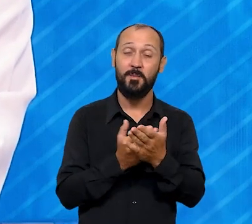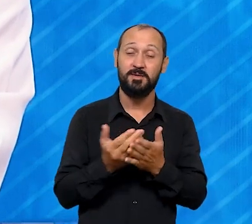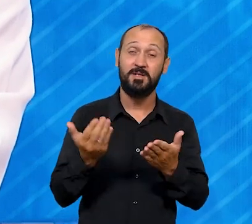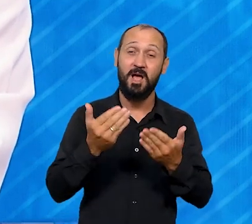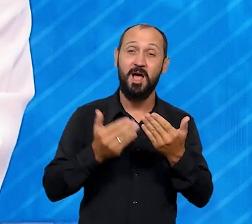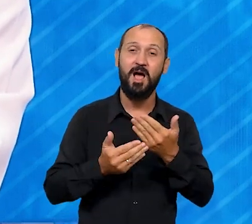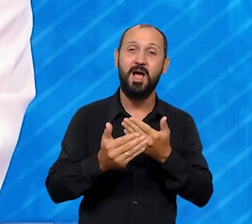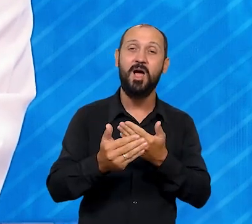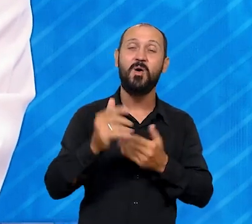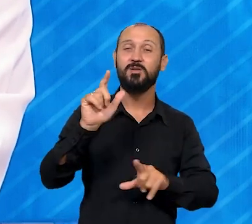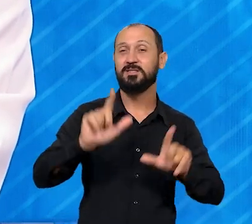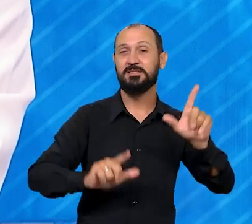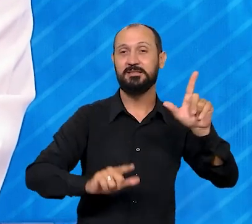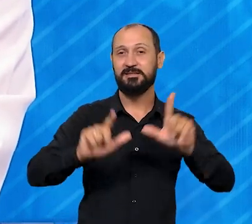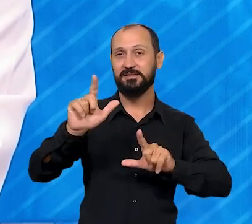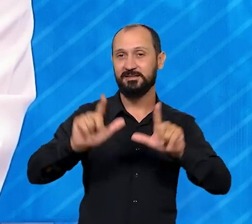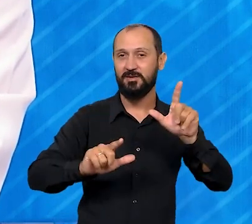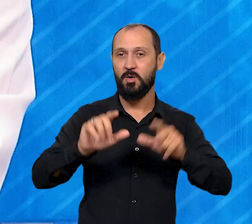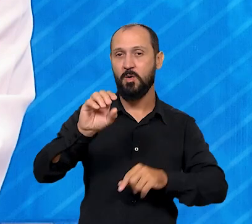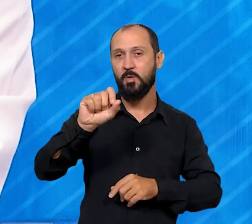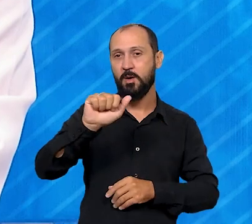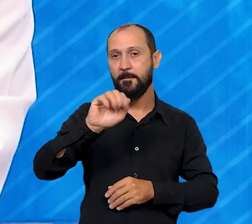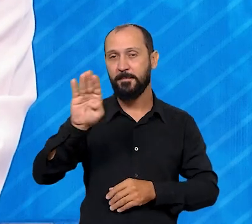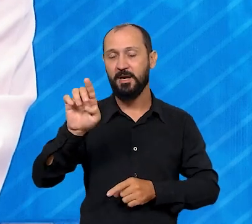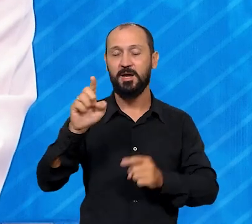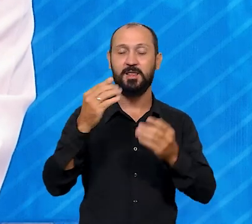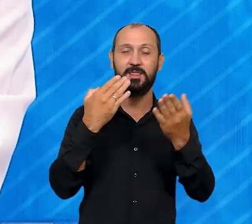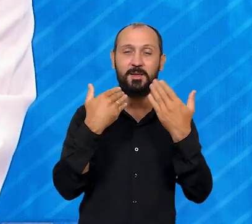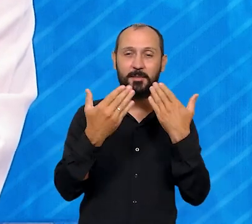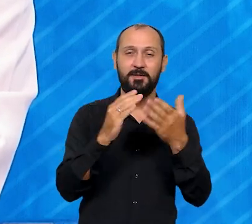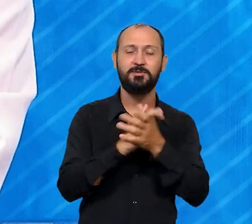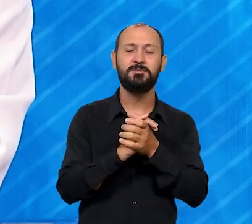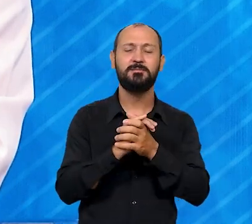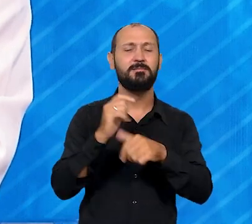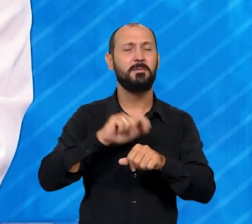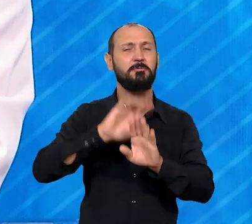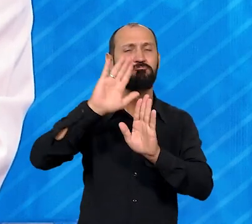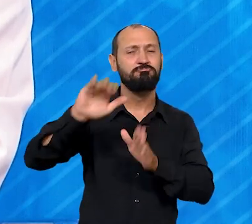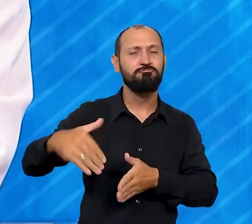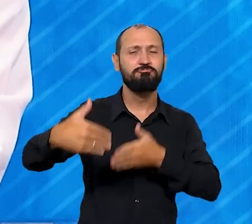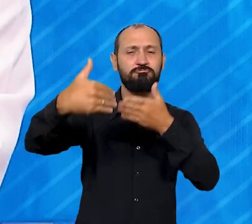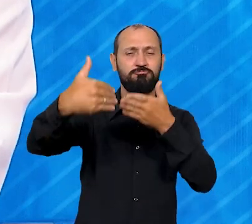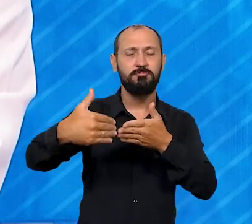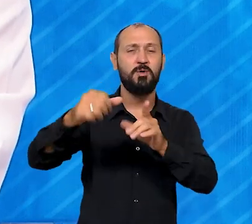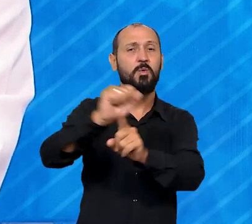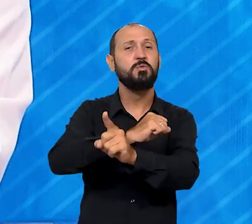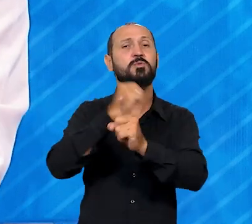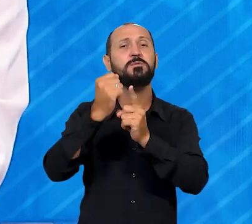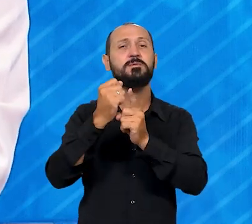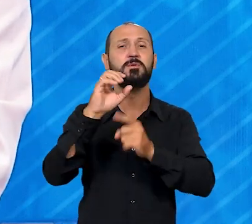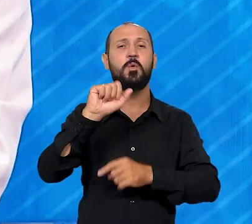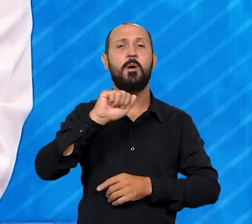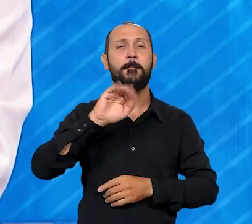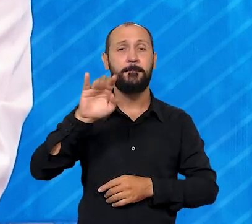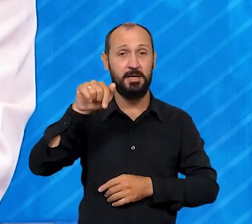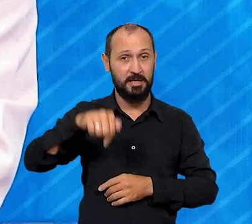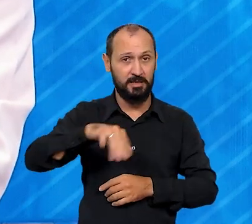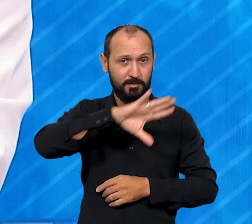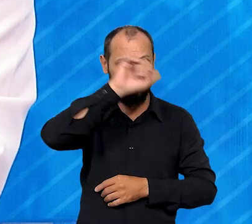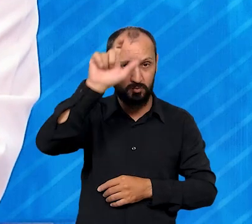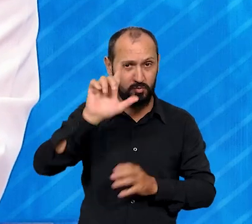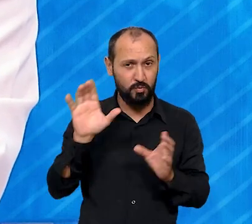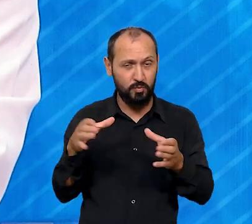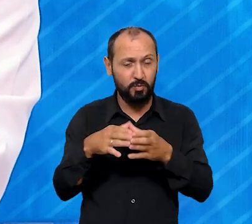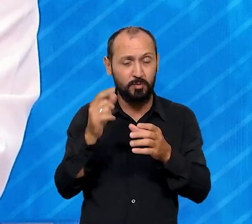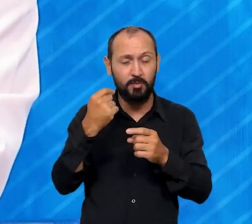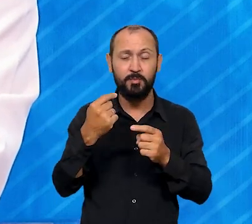Olá, começa agora mais uma edição do programa OAB em Debate, um canal direto com a sociedade em que a OAB Seccional